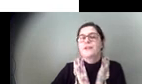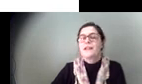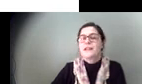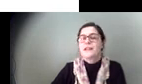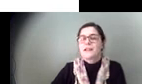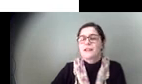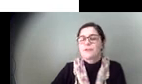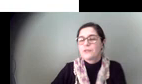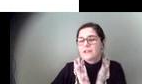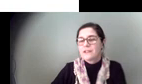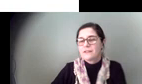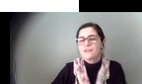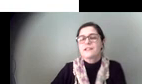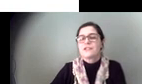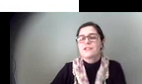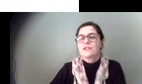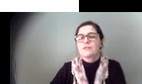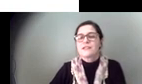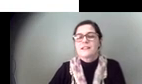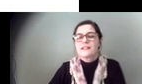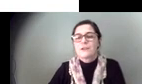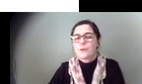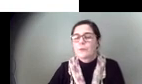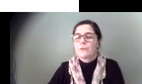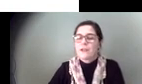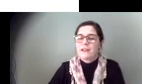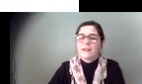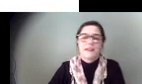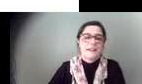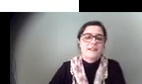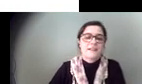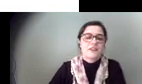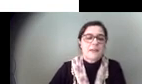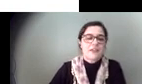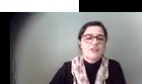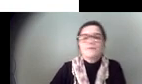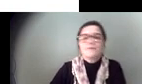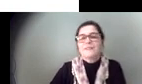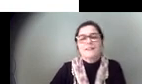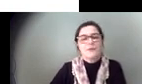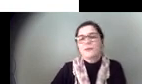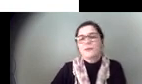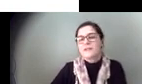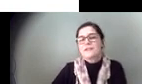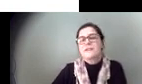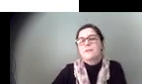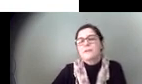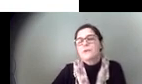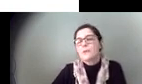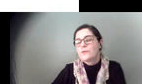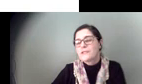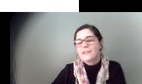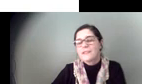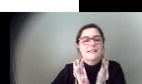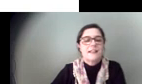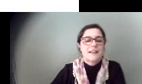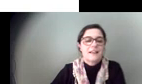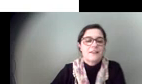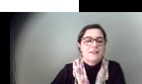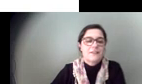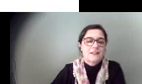Pedagógico. Nós elegemos, né, esse logo recentemente, então agora vai ser mais comum